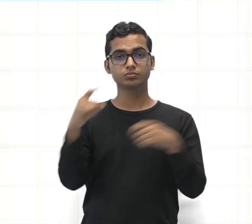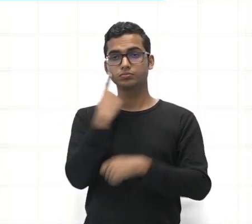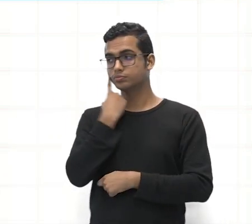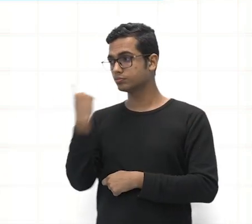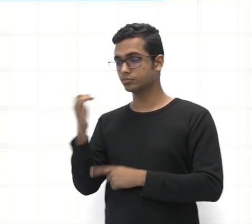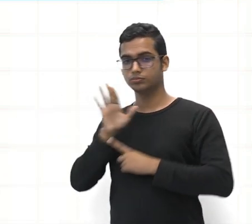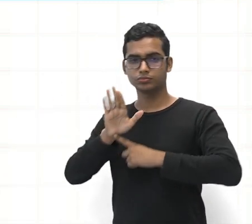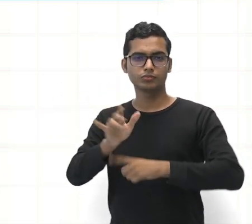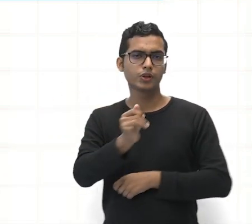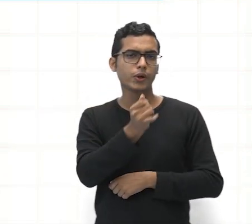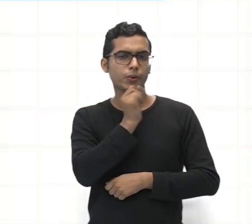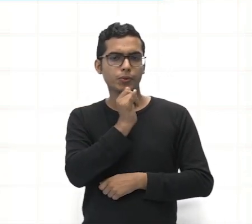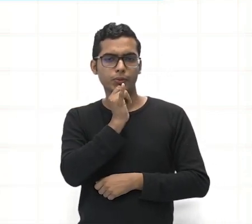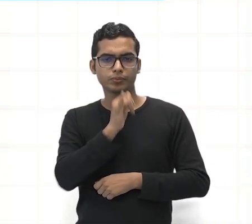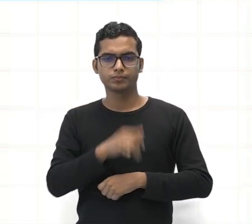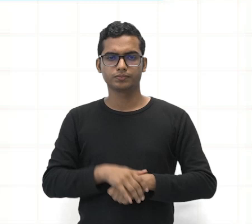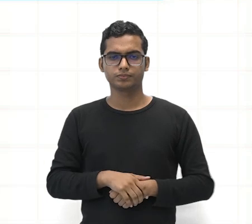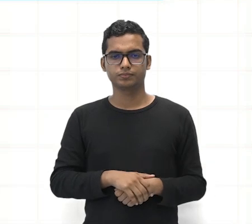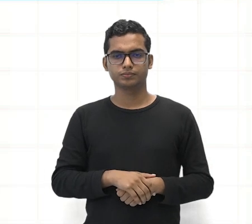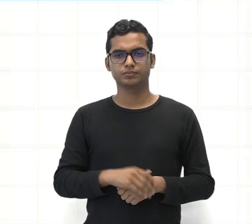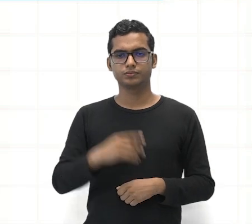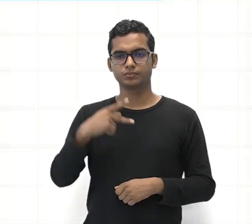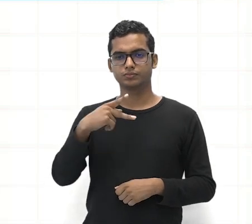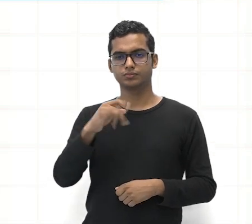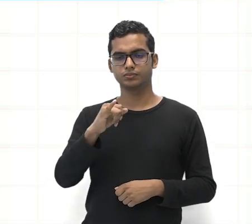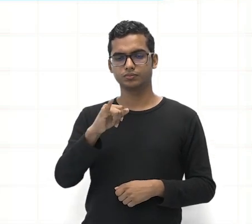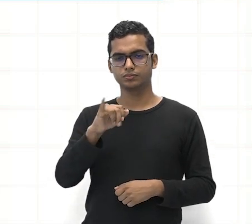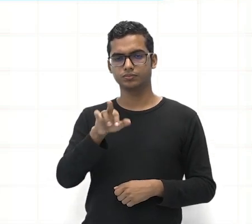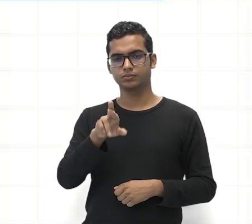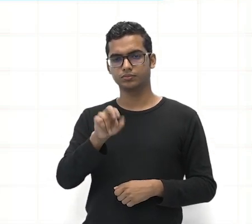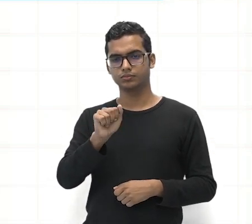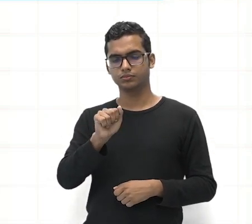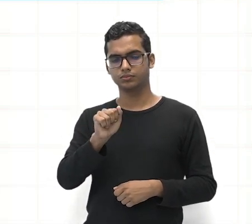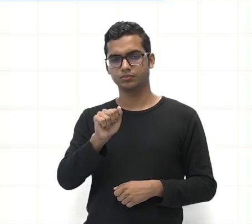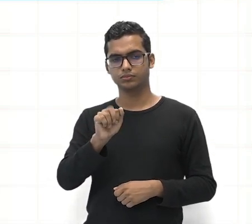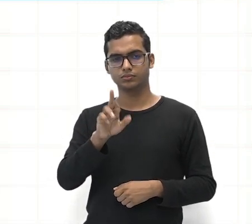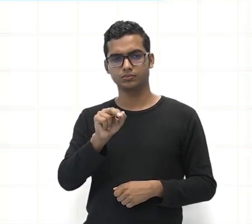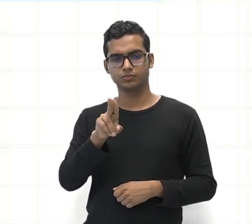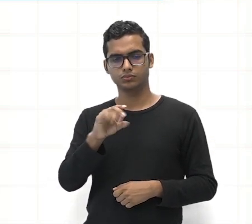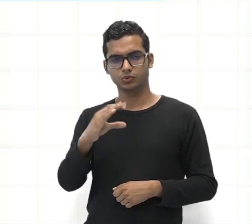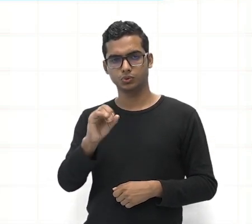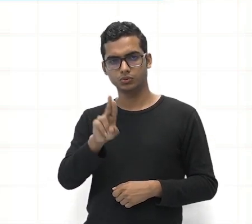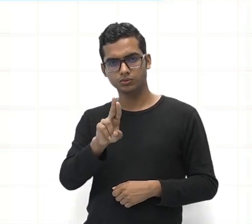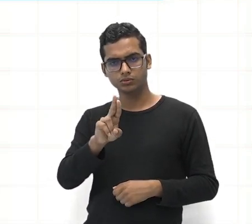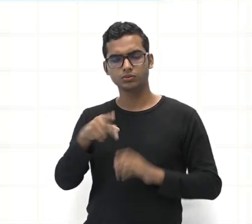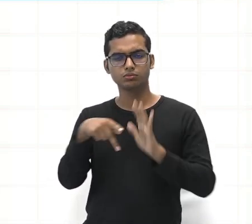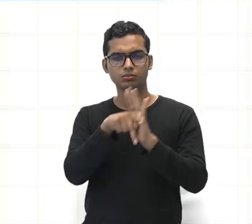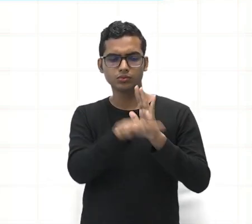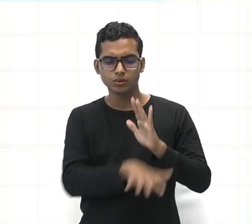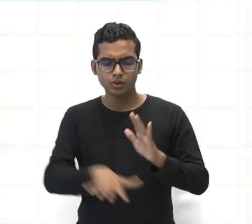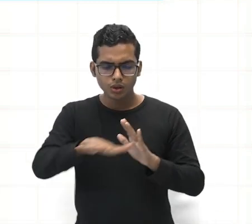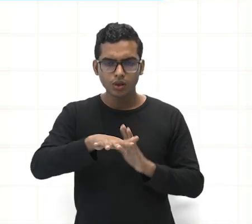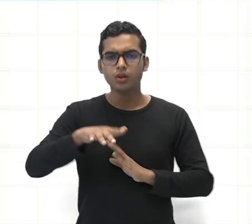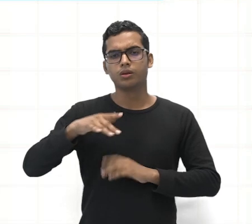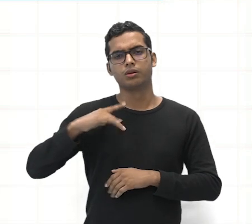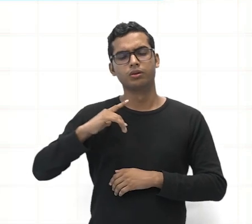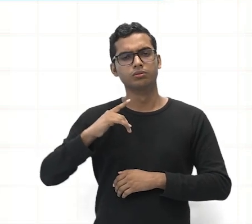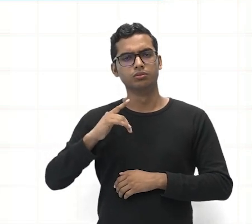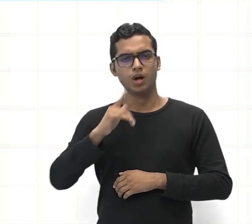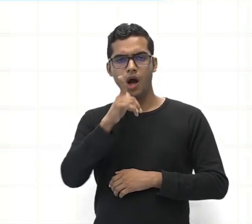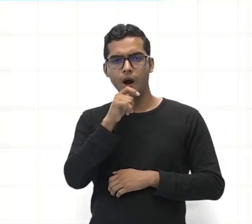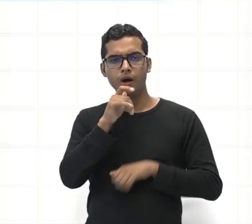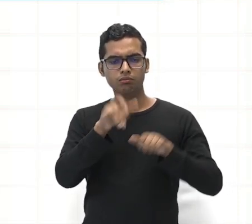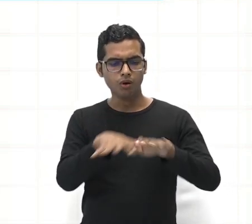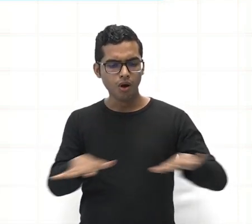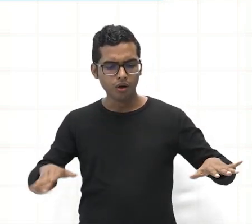colocar o exemplo do pirarucu. O pirarucu é um peixe típico, da bacia do Rio